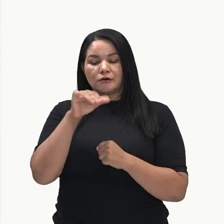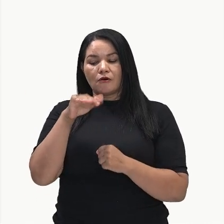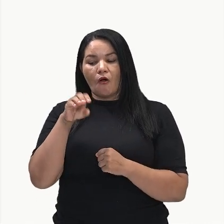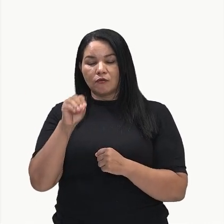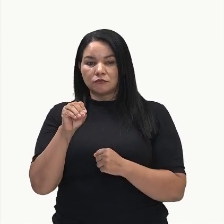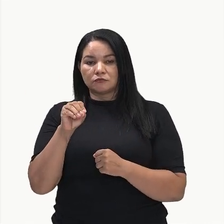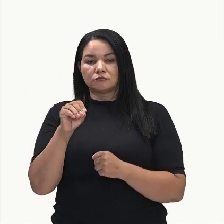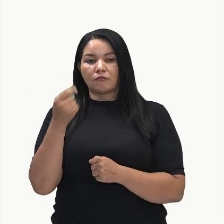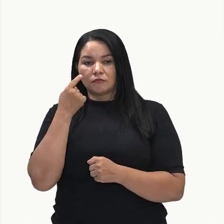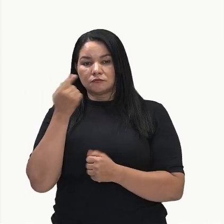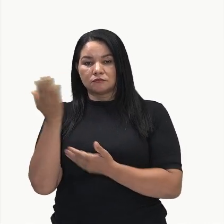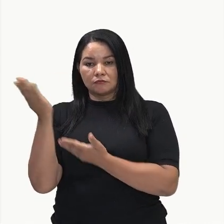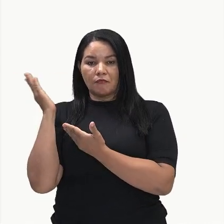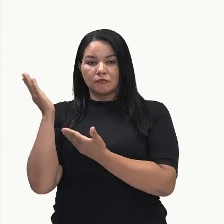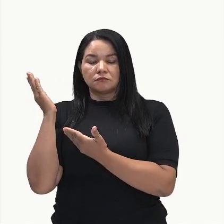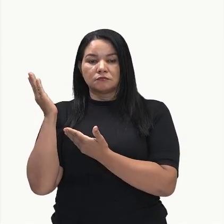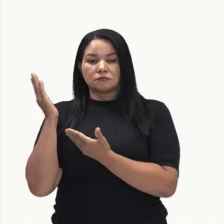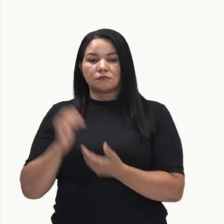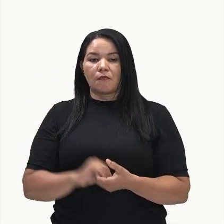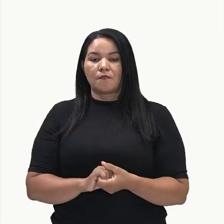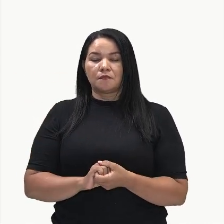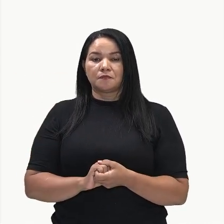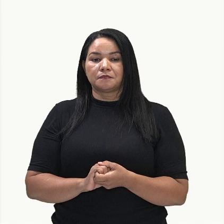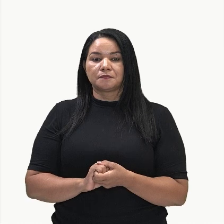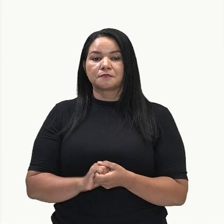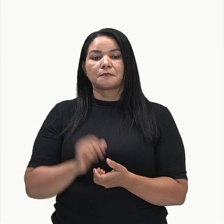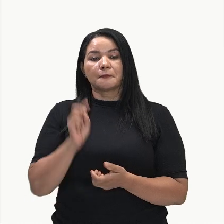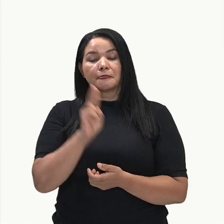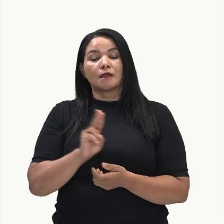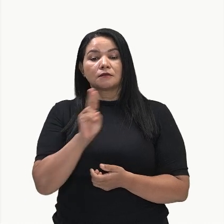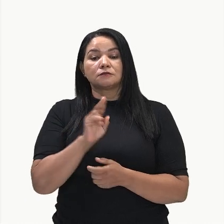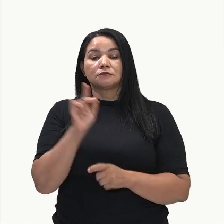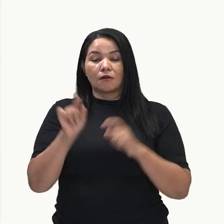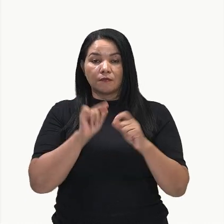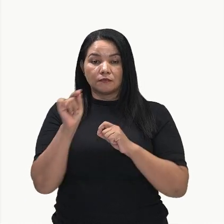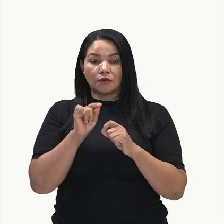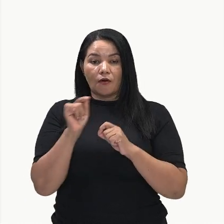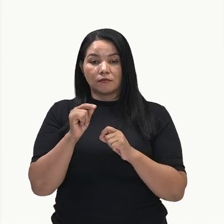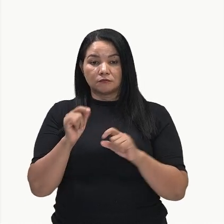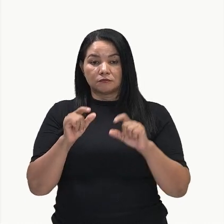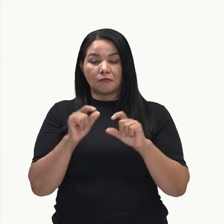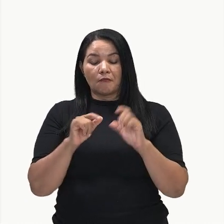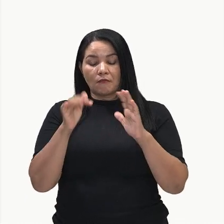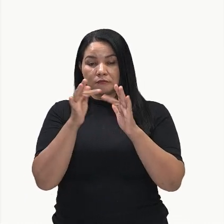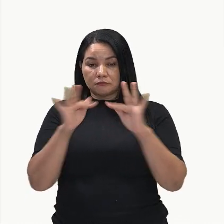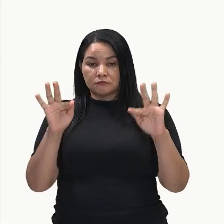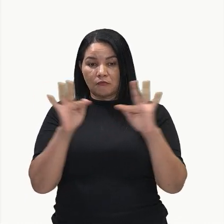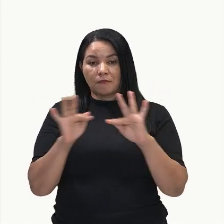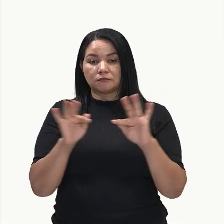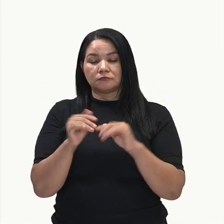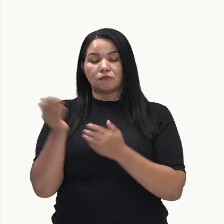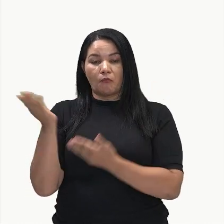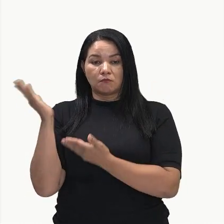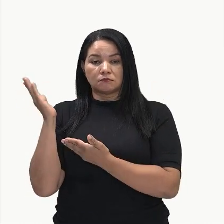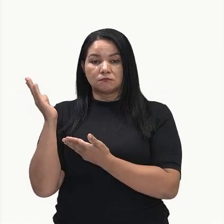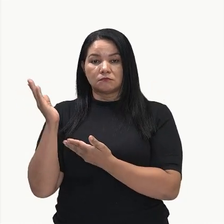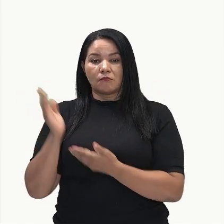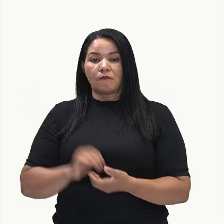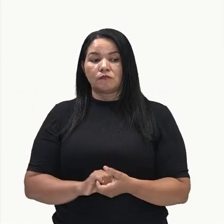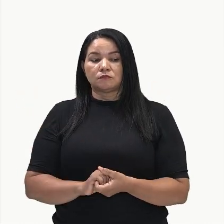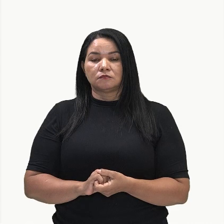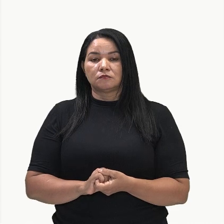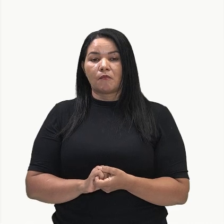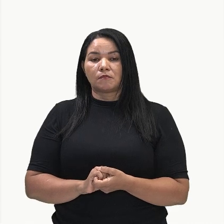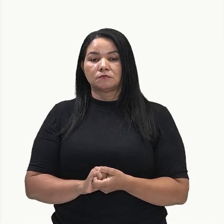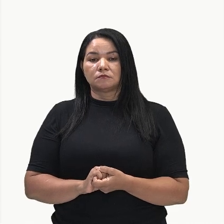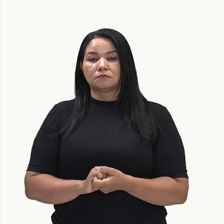é o interrogativo usado para perguntar sobre o modo de ser ou hacer. Ou seja, de que maneira?